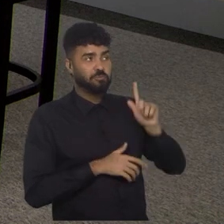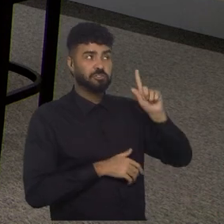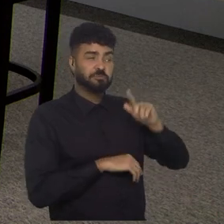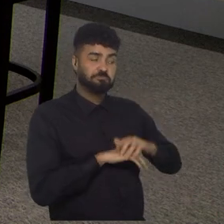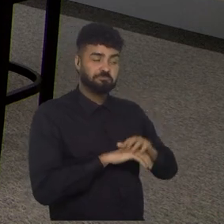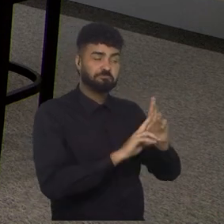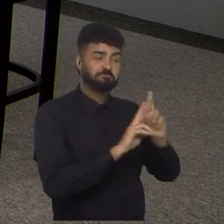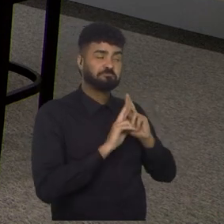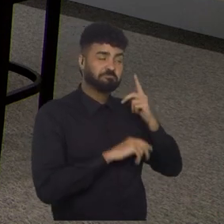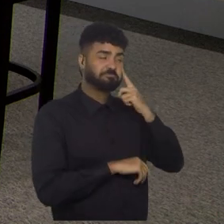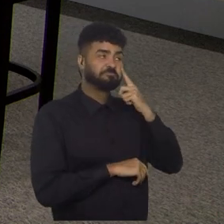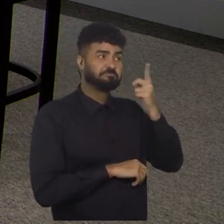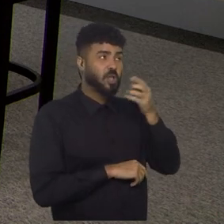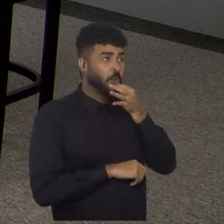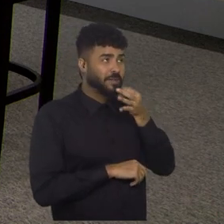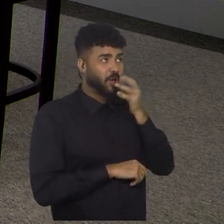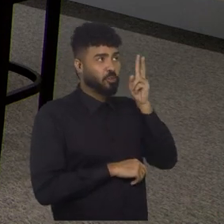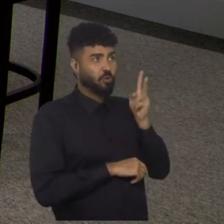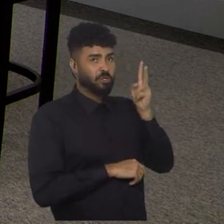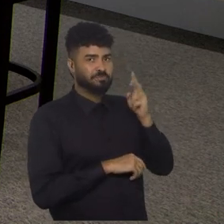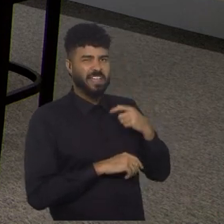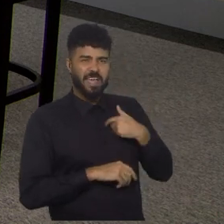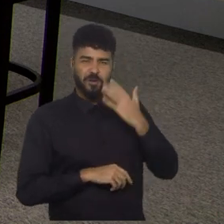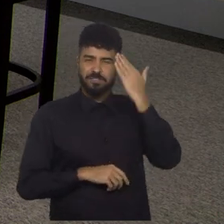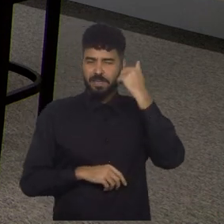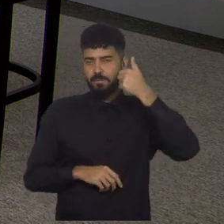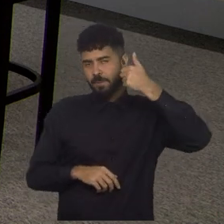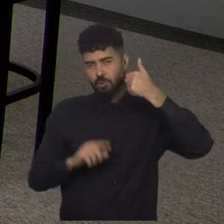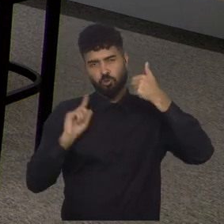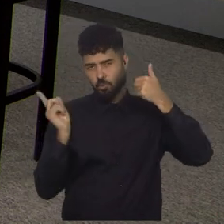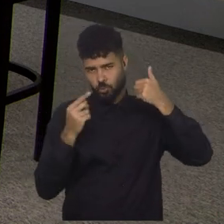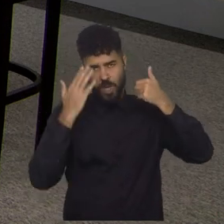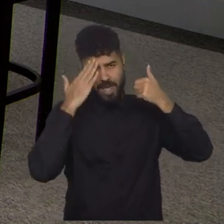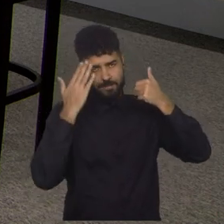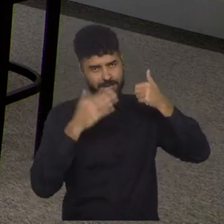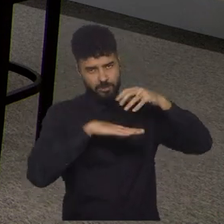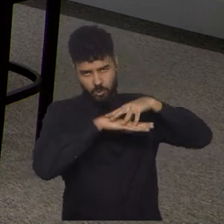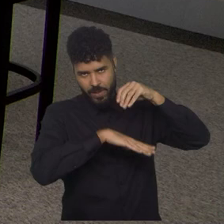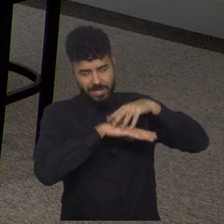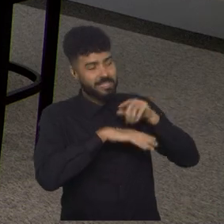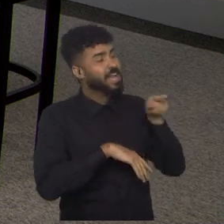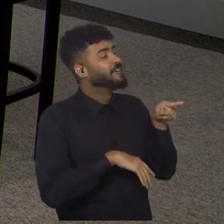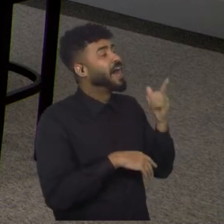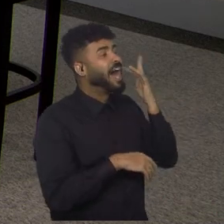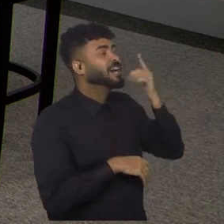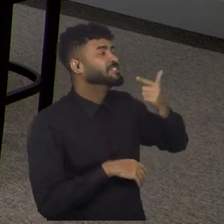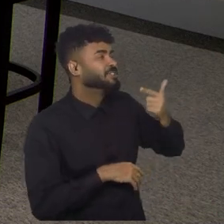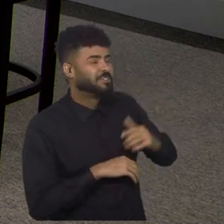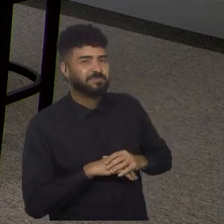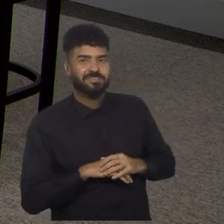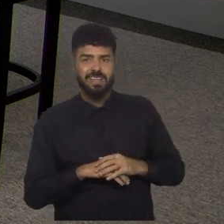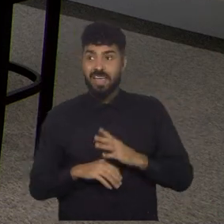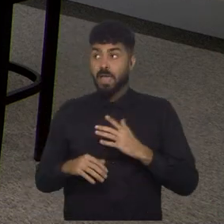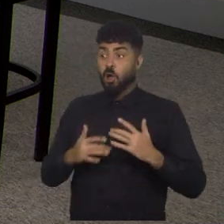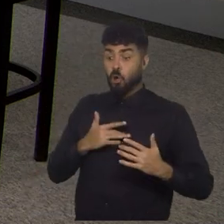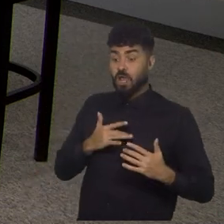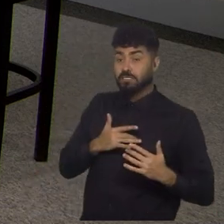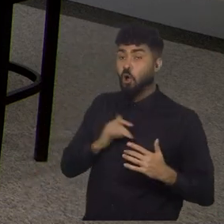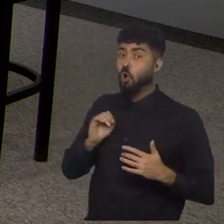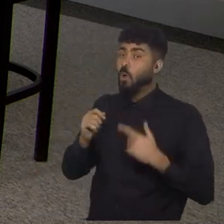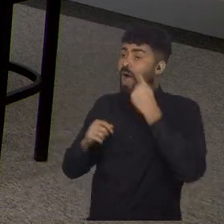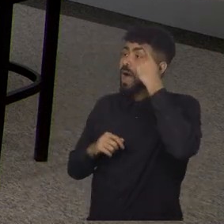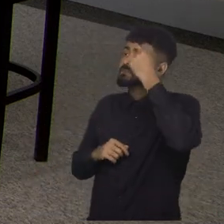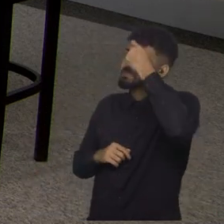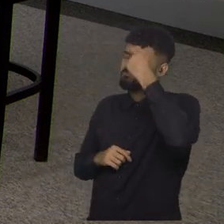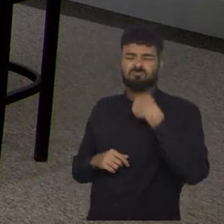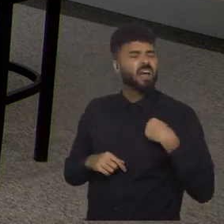esperem que fique essa classificação, né? Eu já sei que primeiro lugar já é a Suécia, mas diga, Beli. Eu falo com o coração ou eu falo com a razão? Fala com o